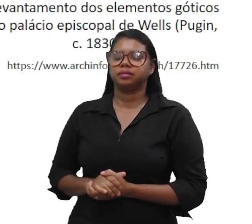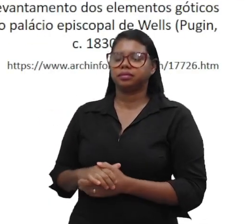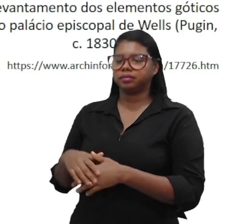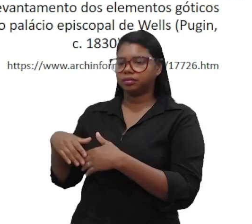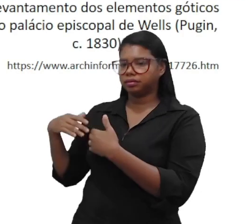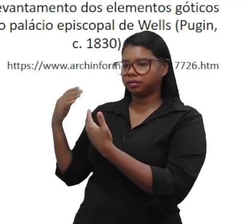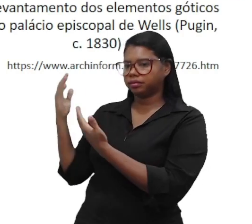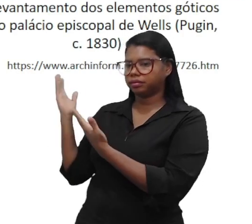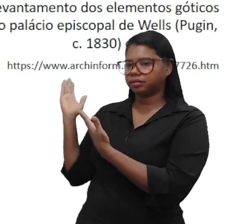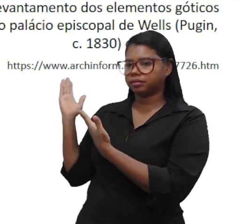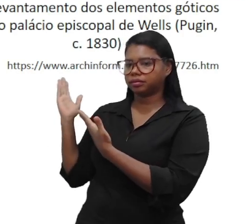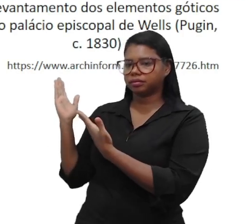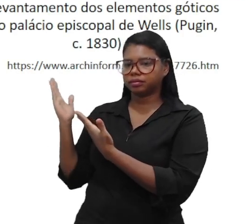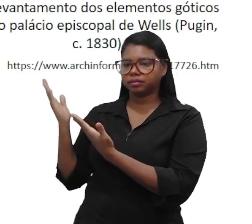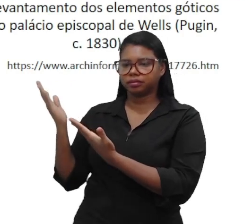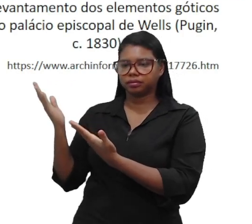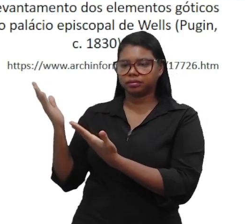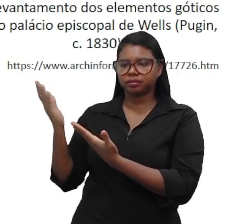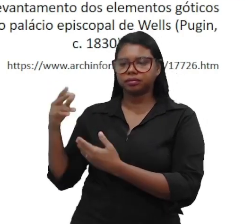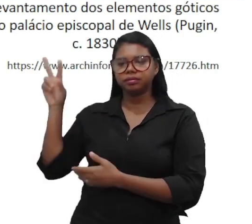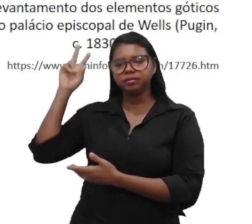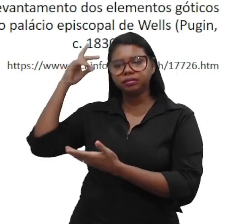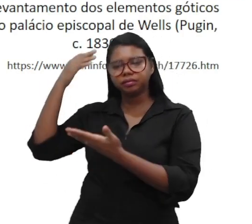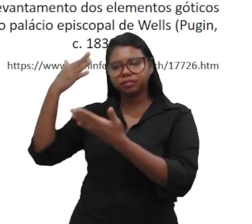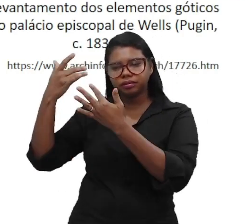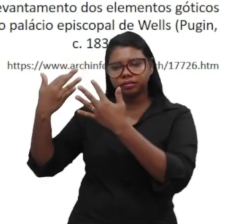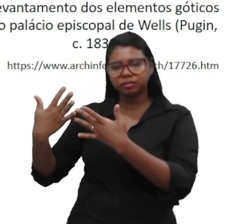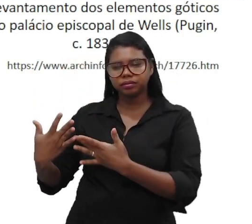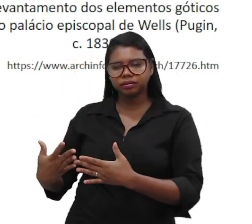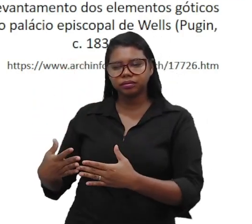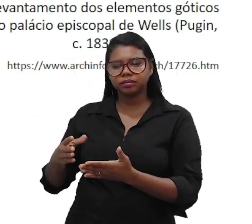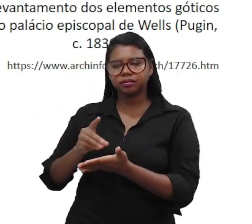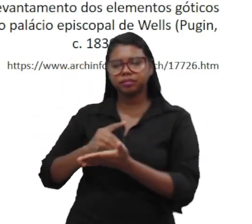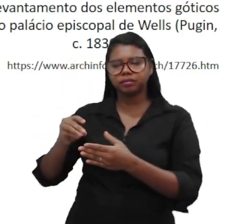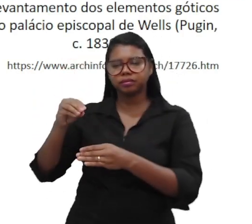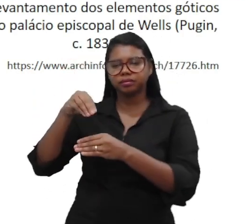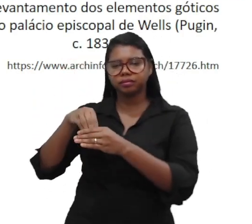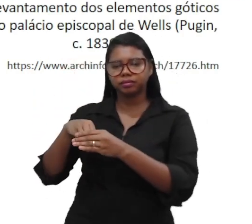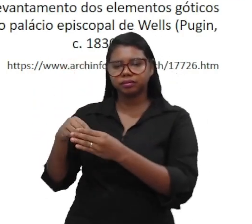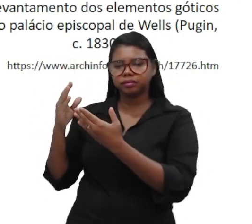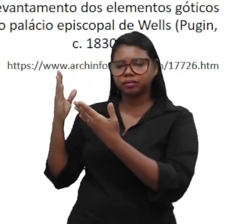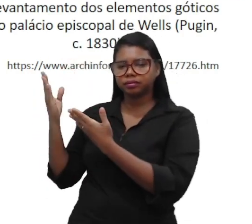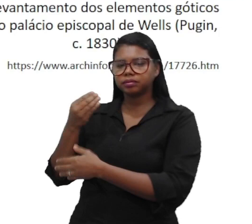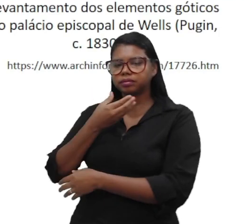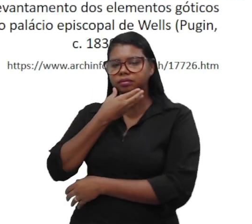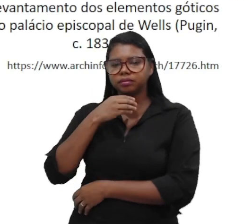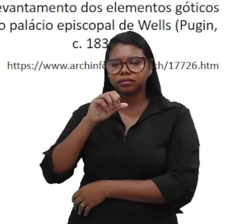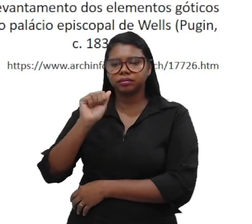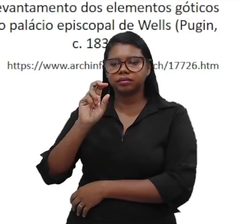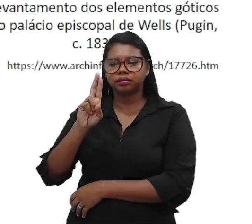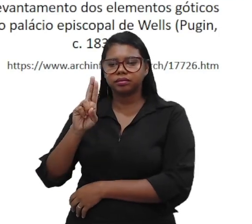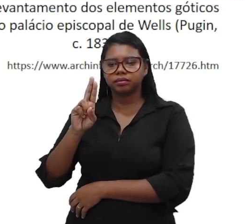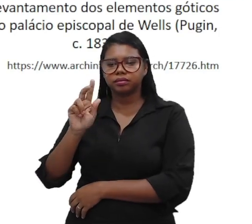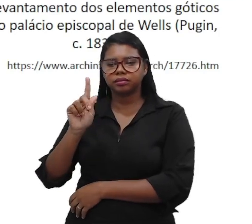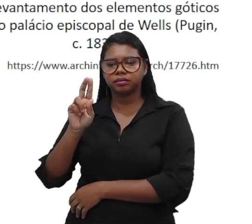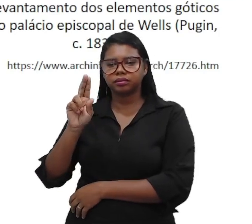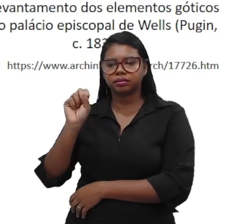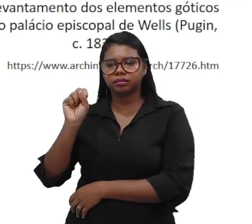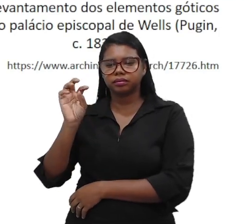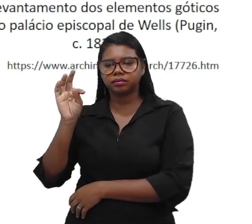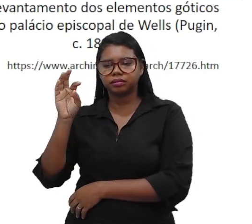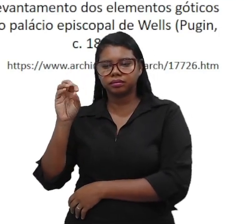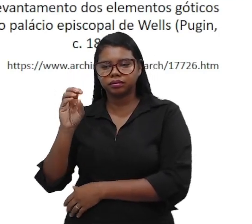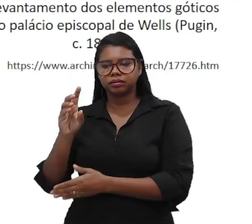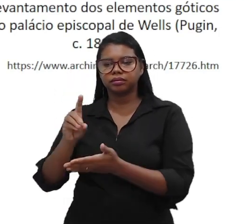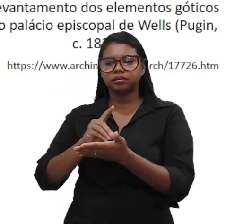tem a questão do historicismo, né? Ali a gente tem a figura de Augustus Pugin, Pugin foi um arquiteto e designer